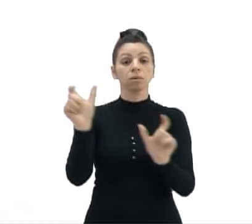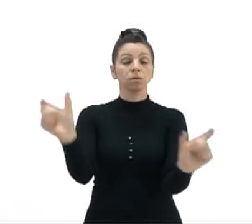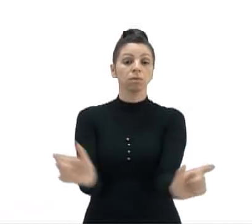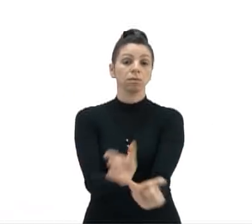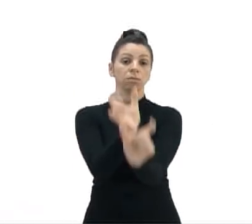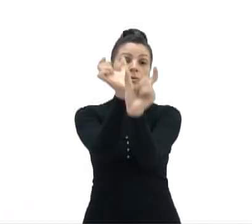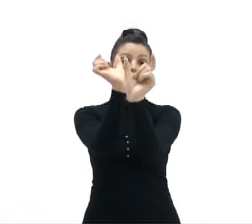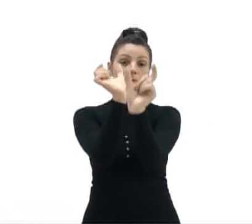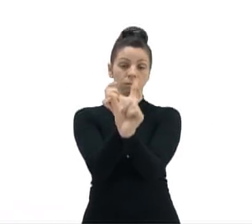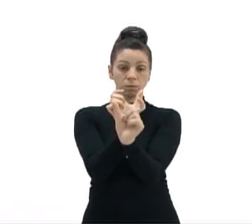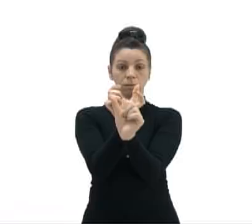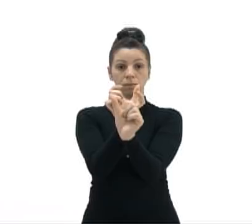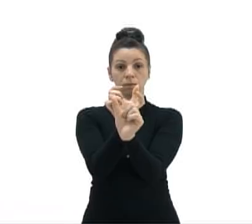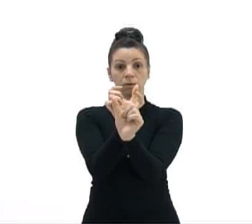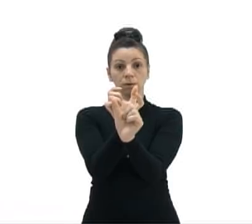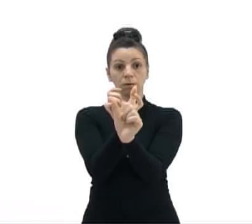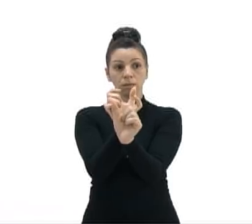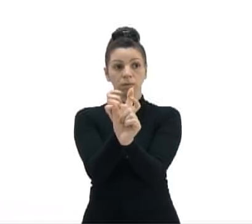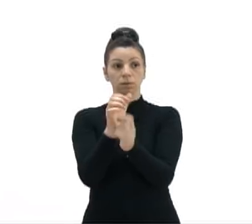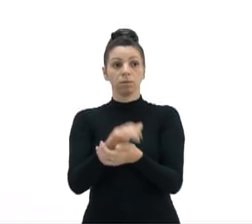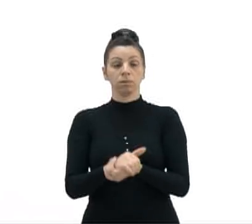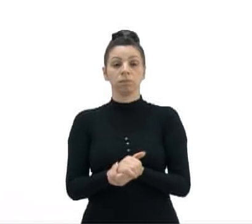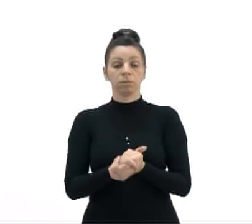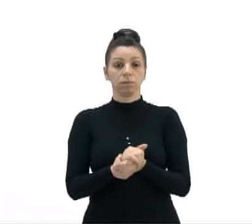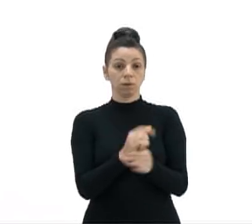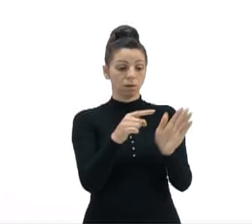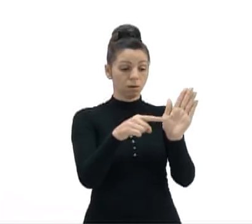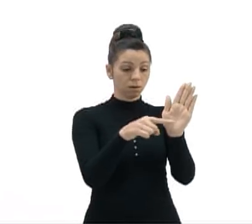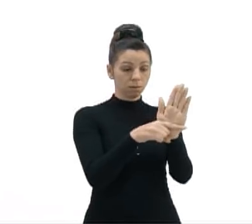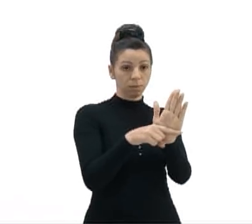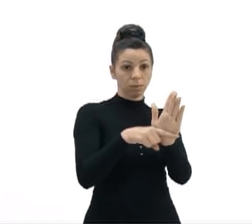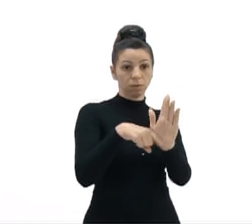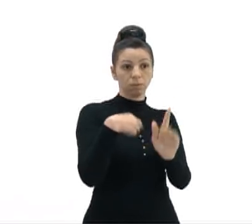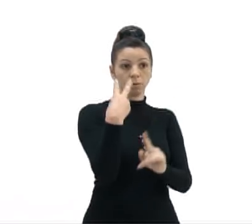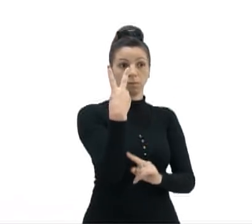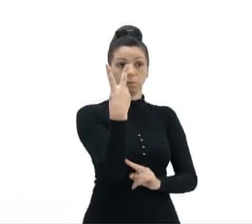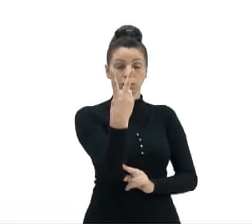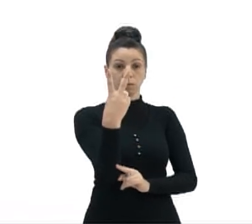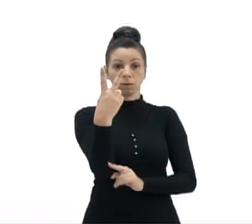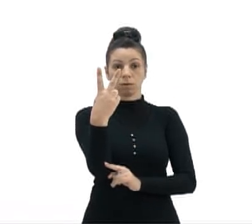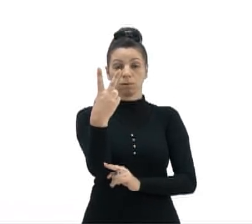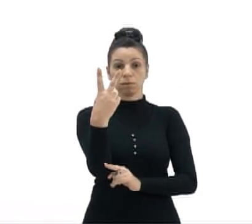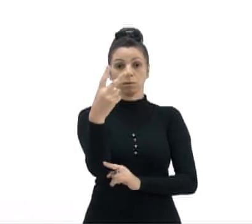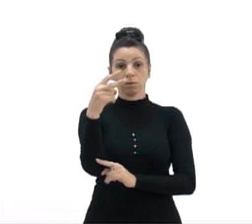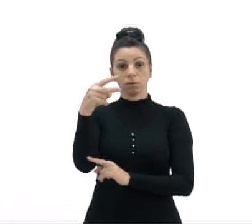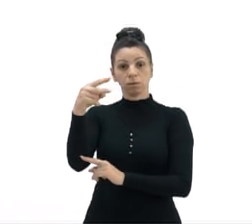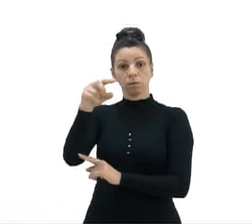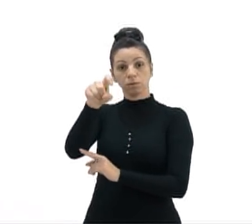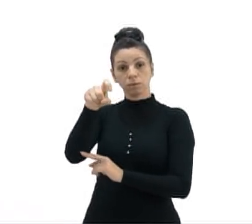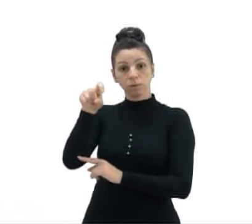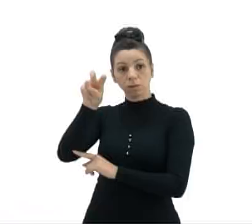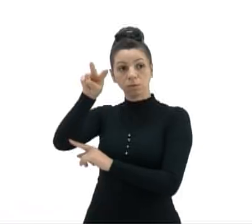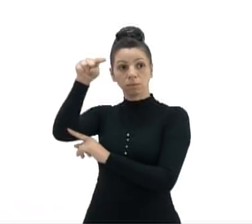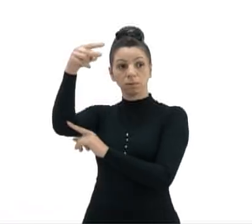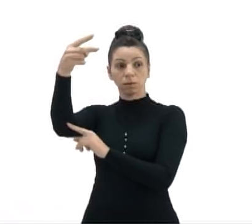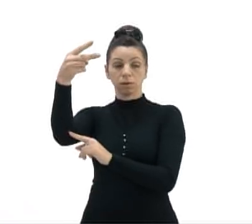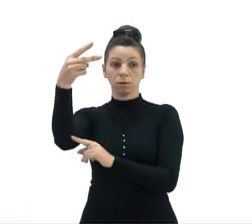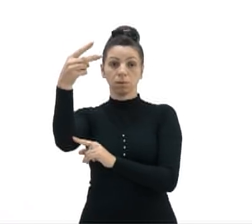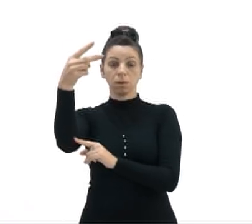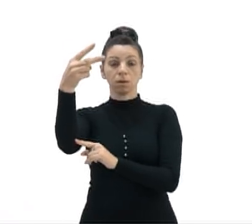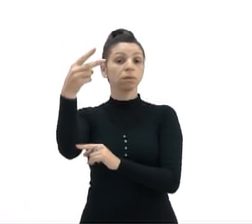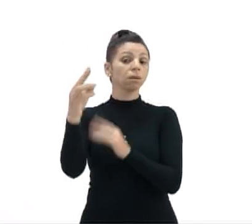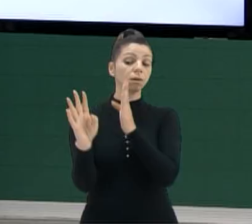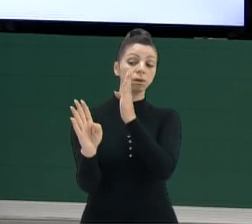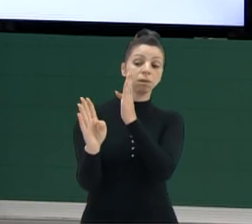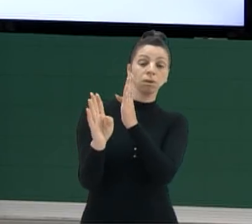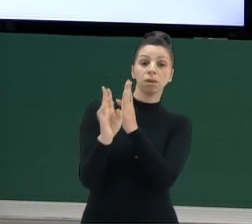adicionado a menos 2x ao quadrado resulta em 5x ao quadrado. Então, cuidado, eu tenho